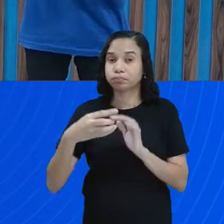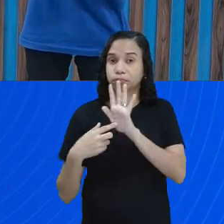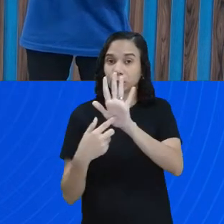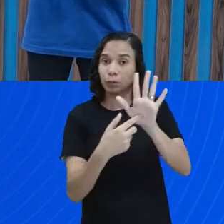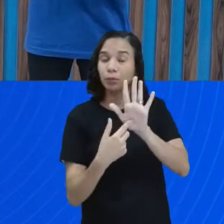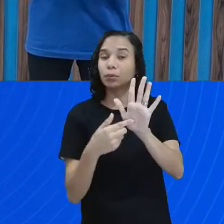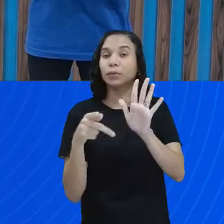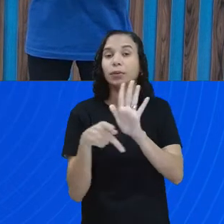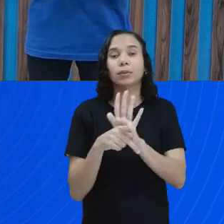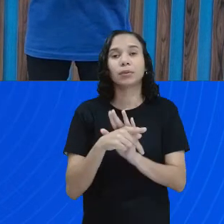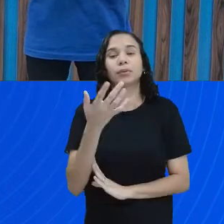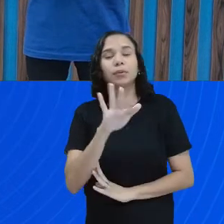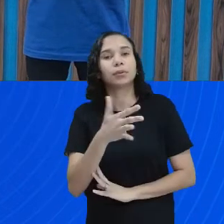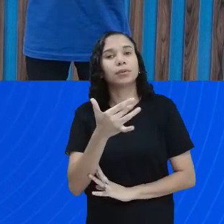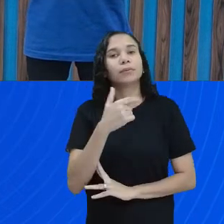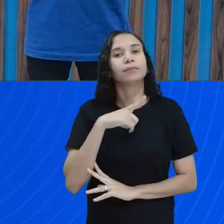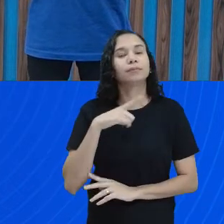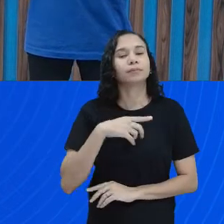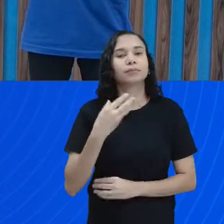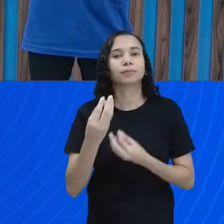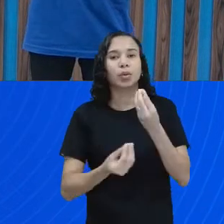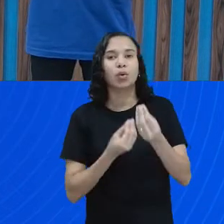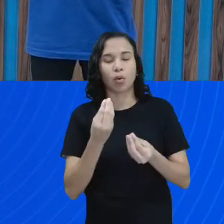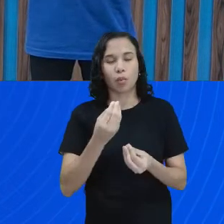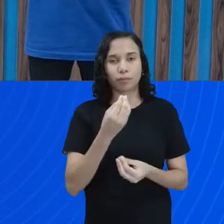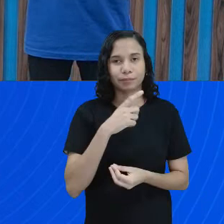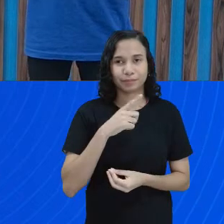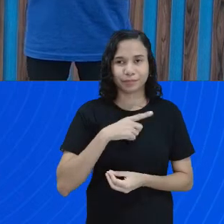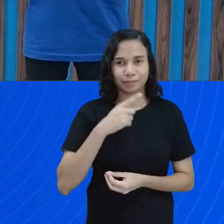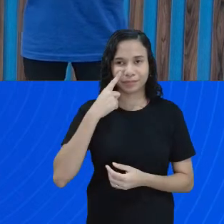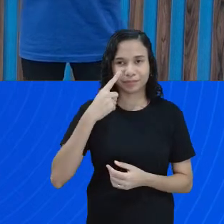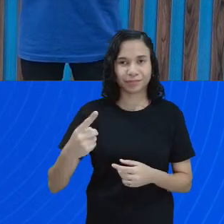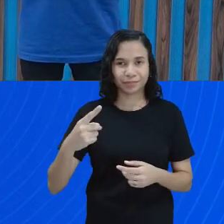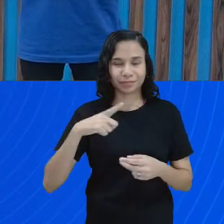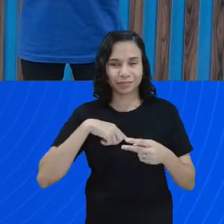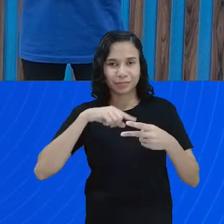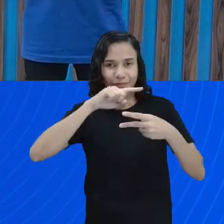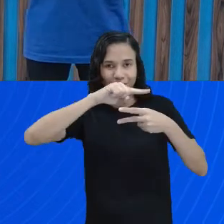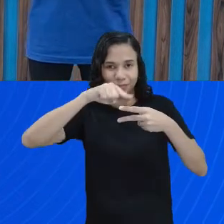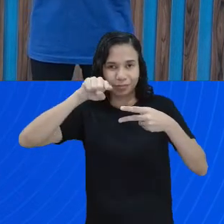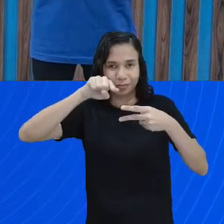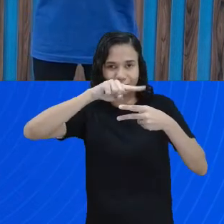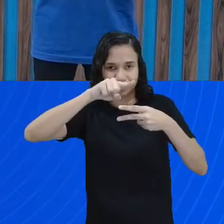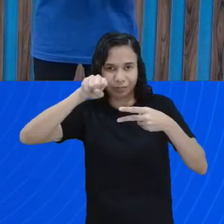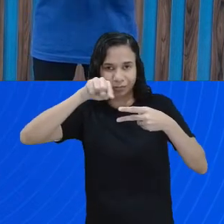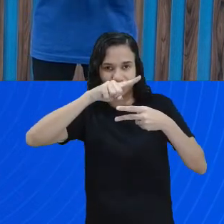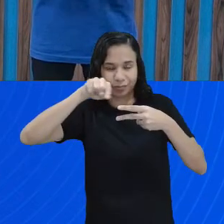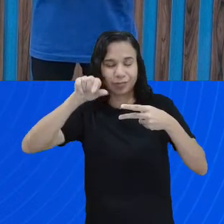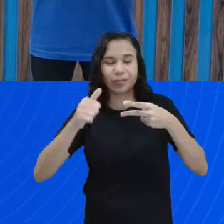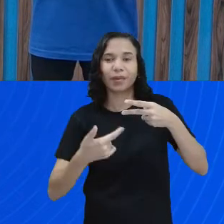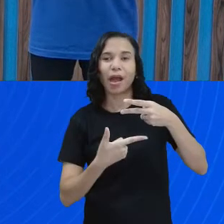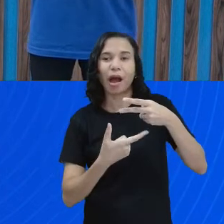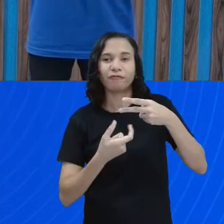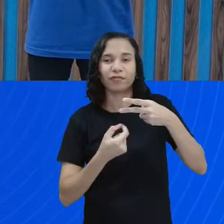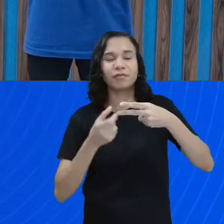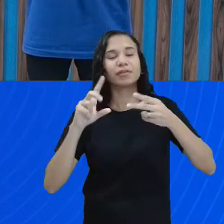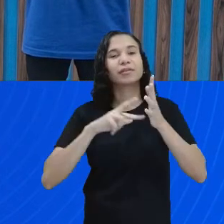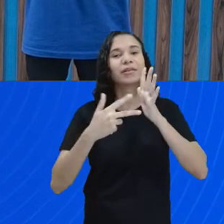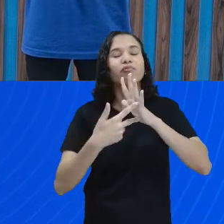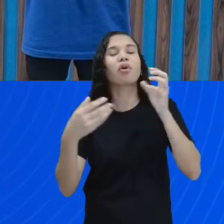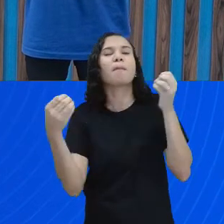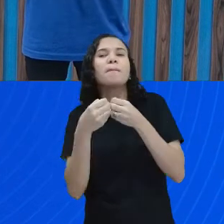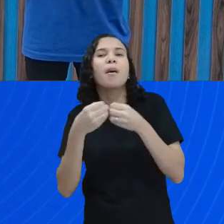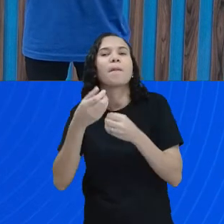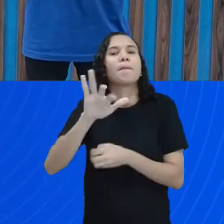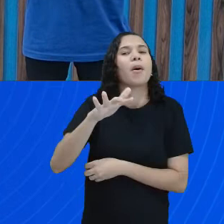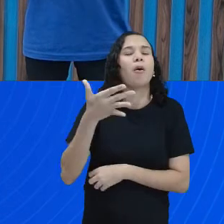norteia isso. É aproximadamente esse 2 tiozinhos que tem aí de azul em cima do 20, quer dizer, aproximadamente. Então, calcula a área de